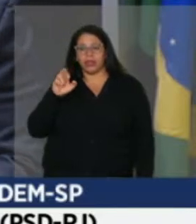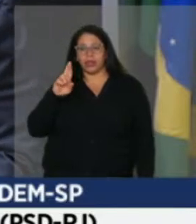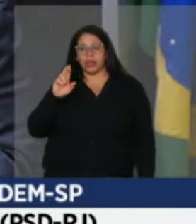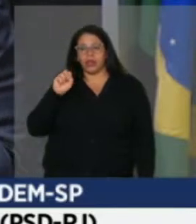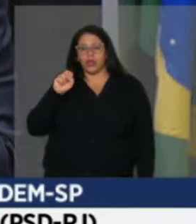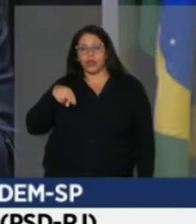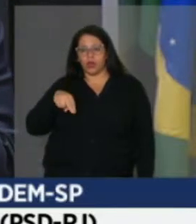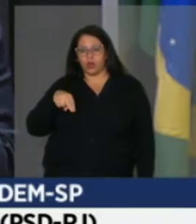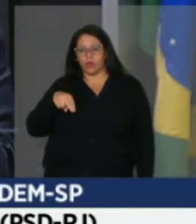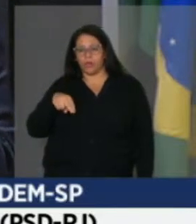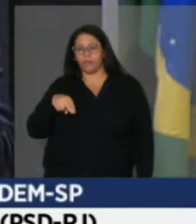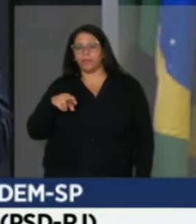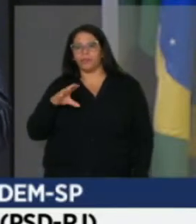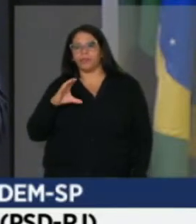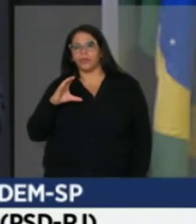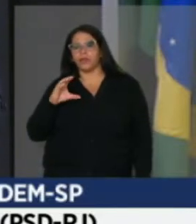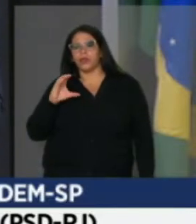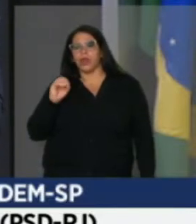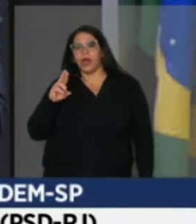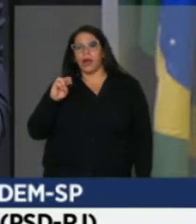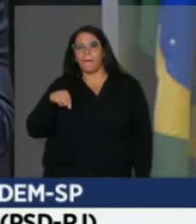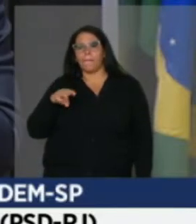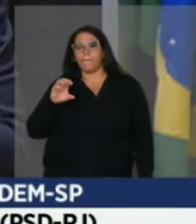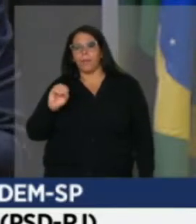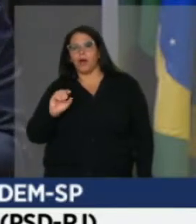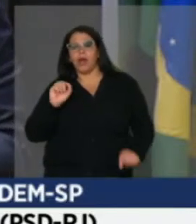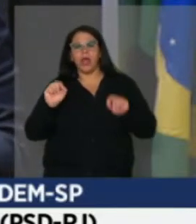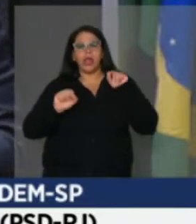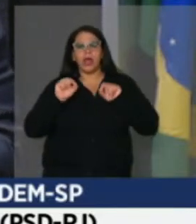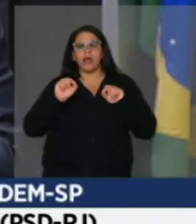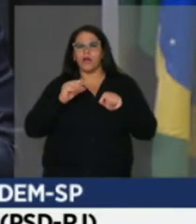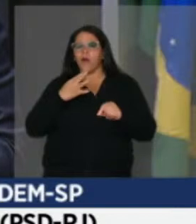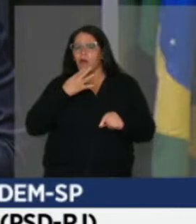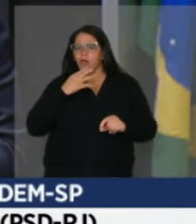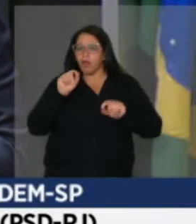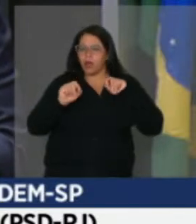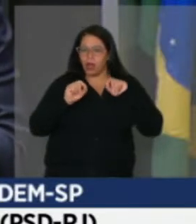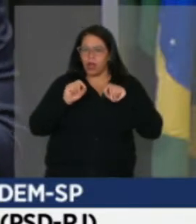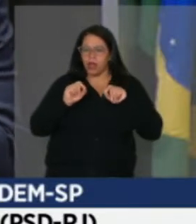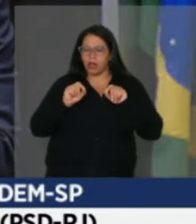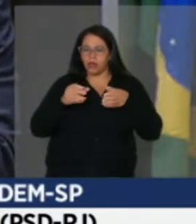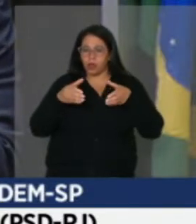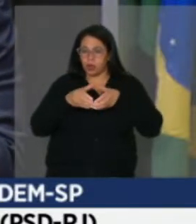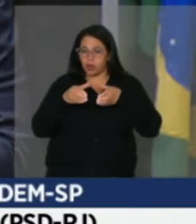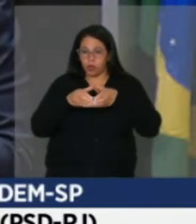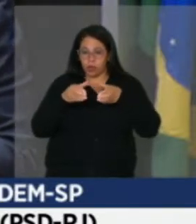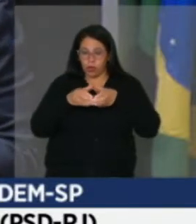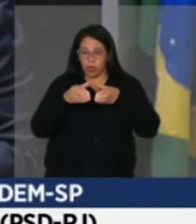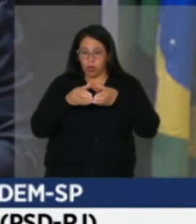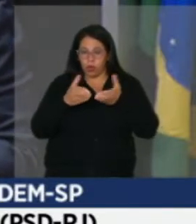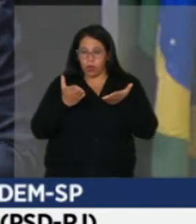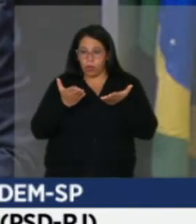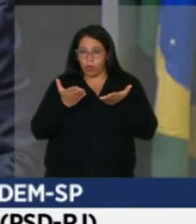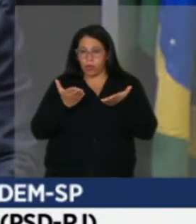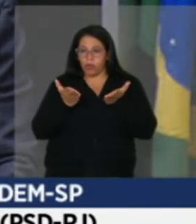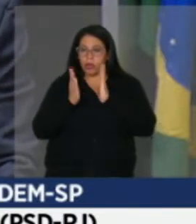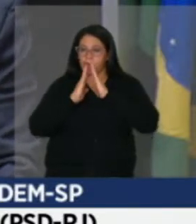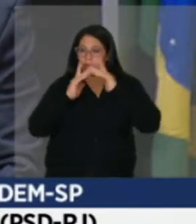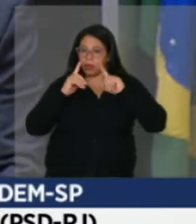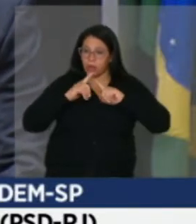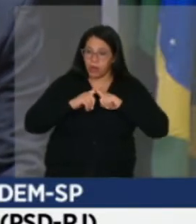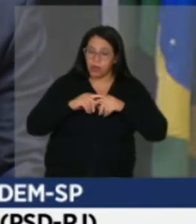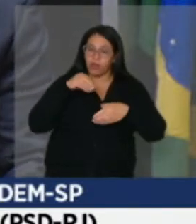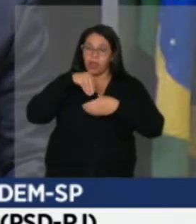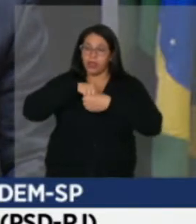O pastor Anderson do Carmo era conhecido tanto no meio evangélico quanto dentro da Câmara dos